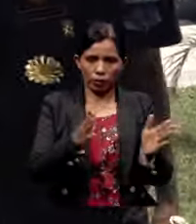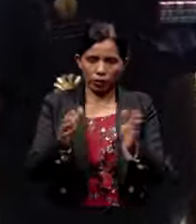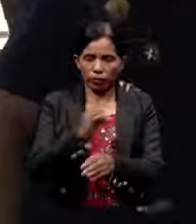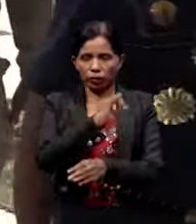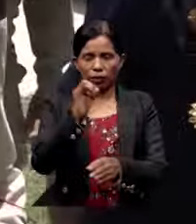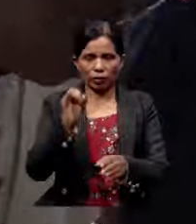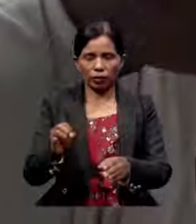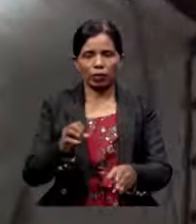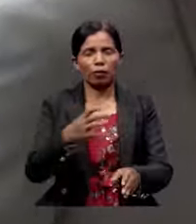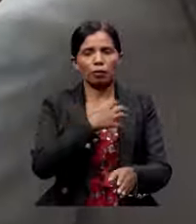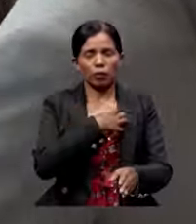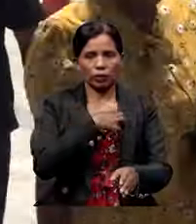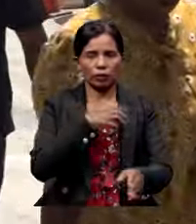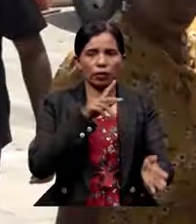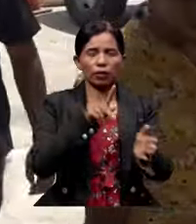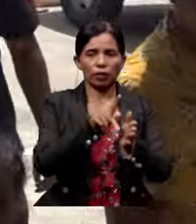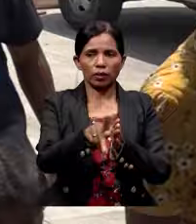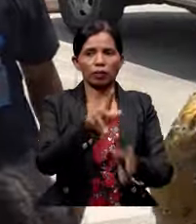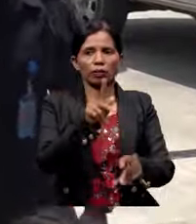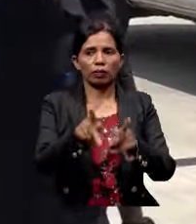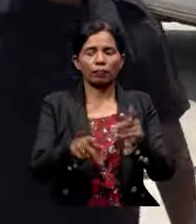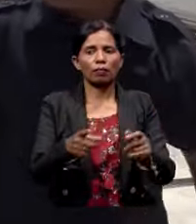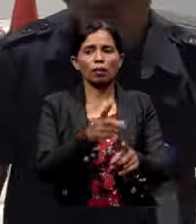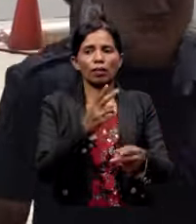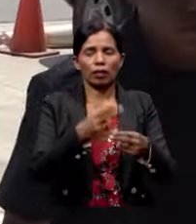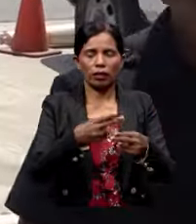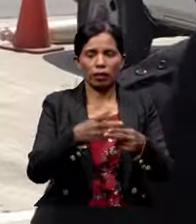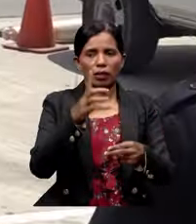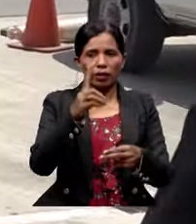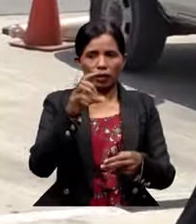ba oknum PNTL, primeiro sargento ho inicial